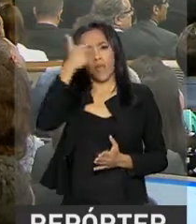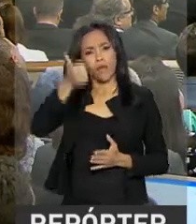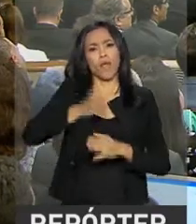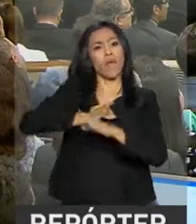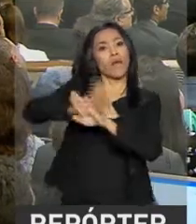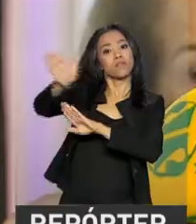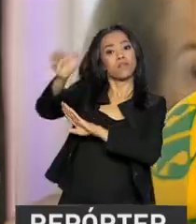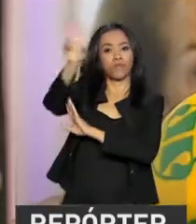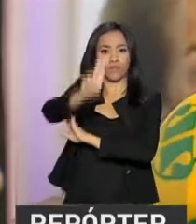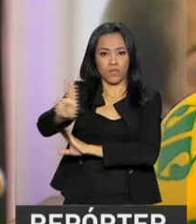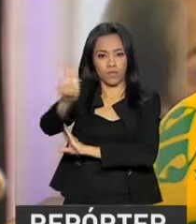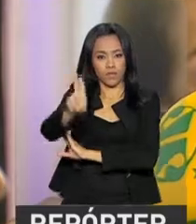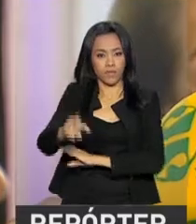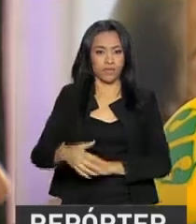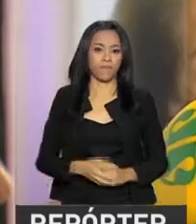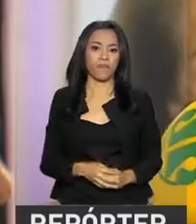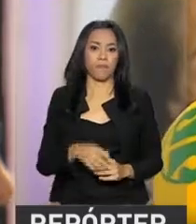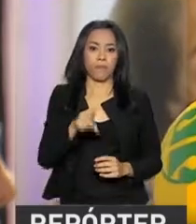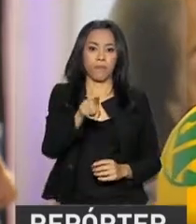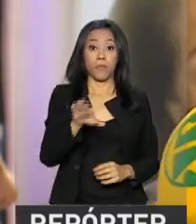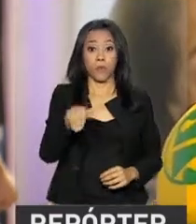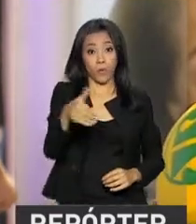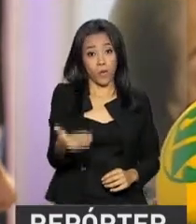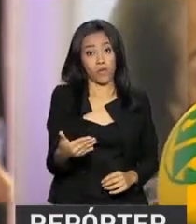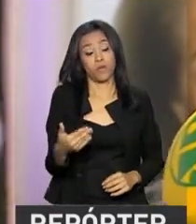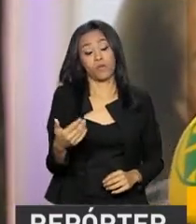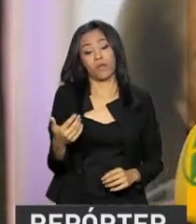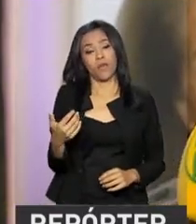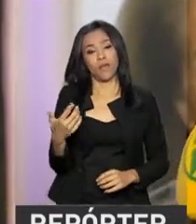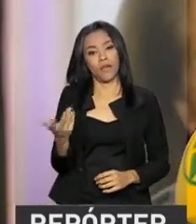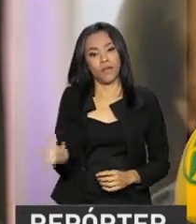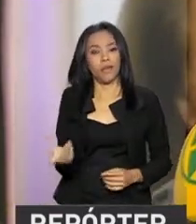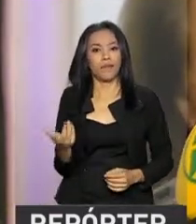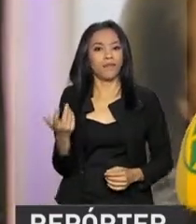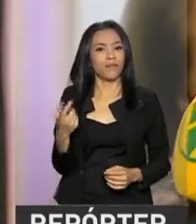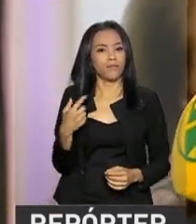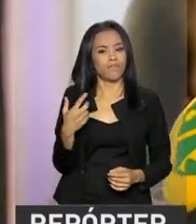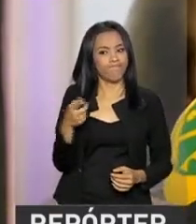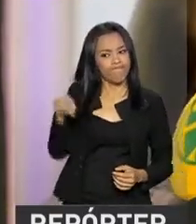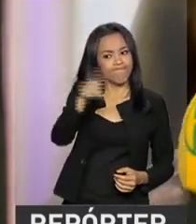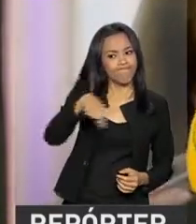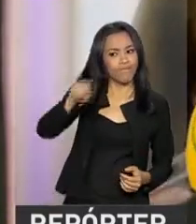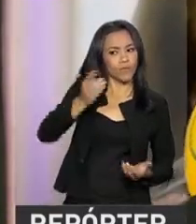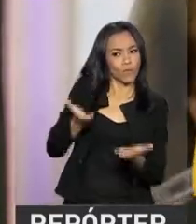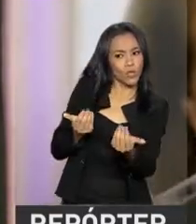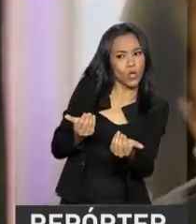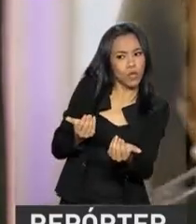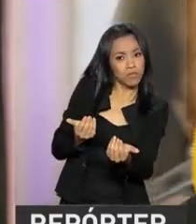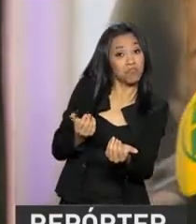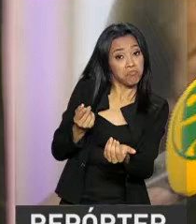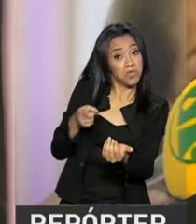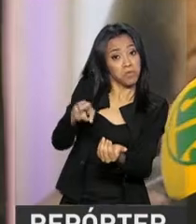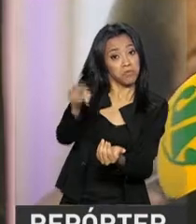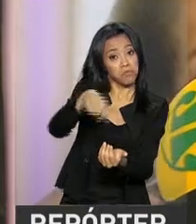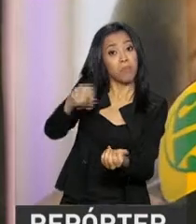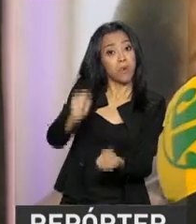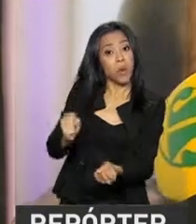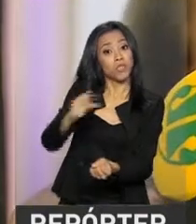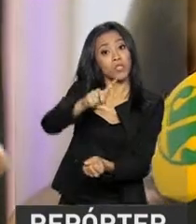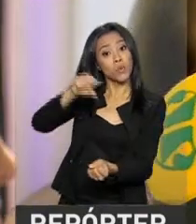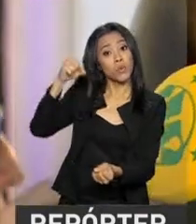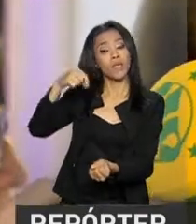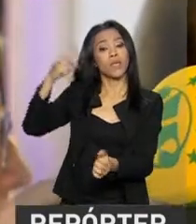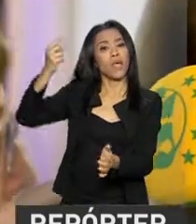universidades quando você considera a alternativa de que os jovens podem optar por aprofundar